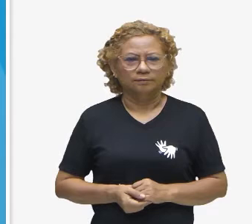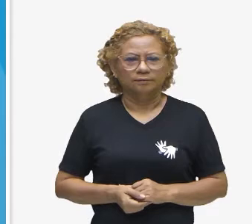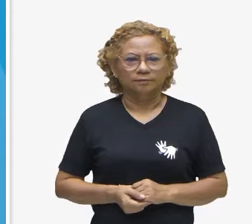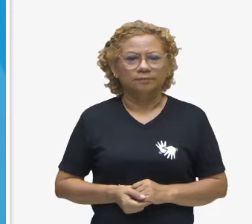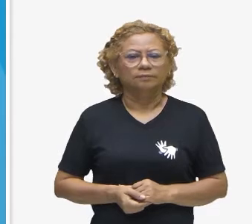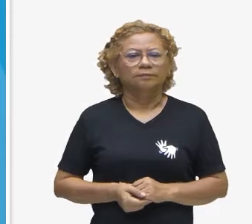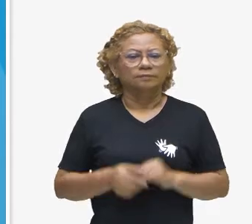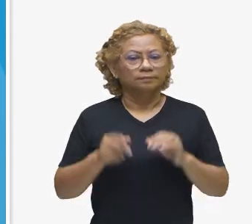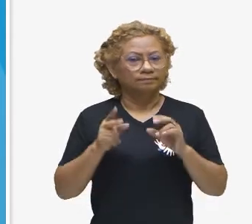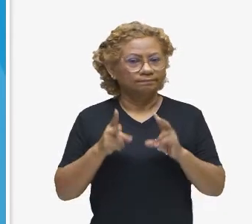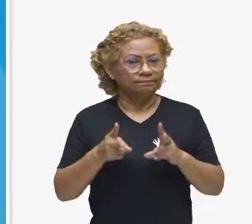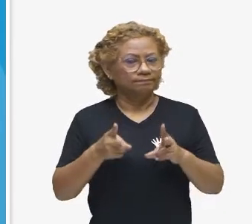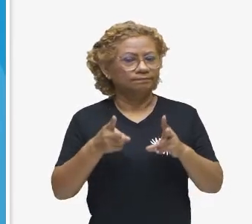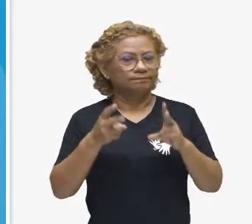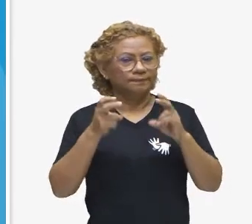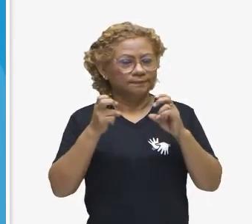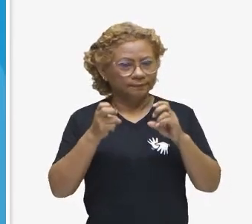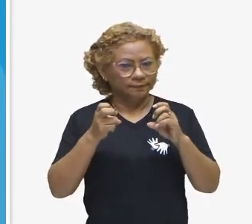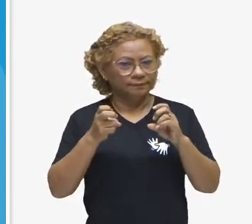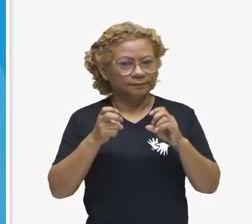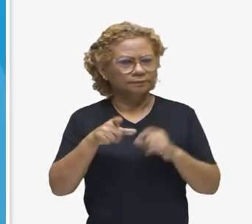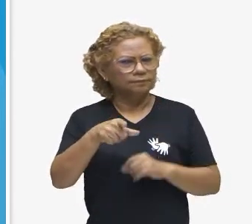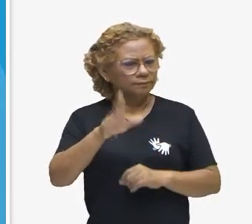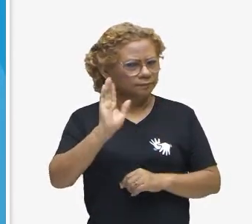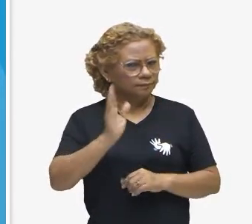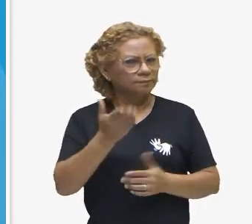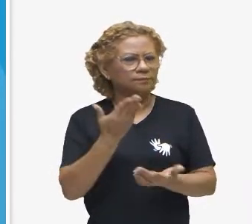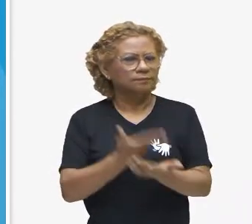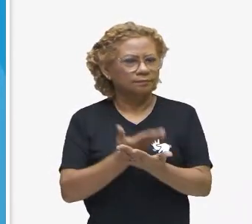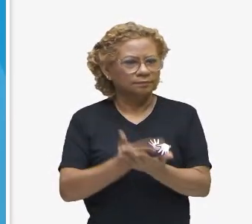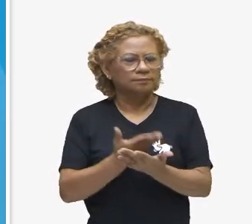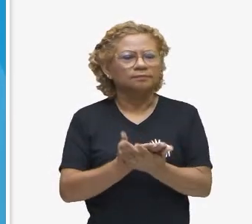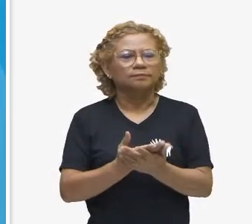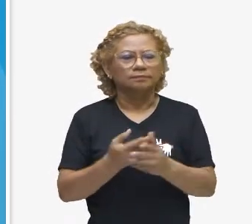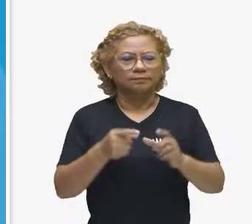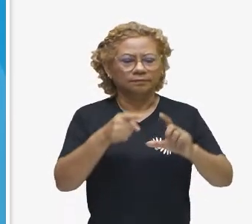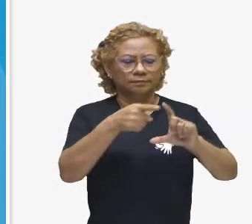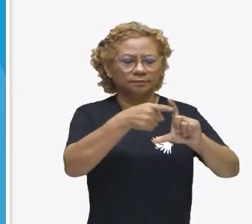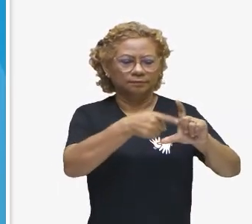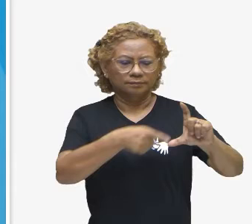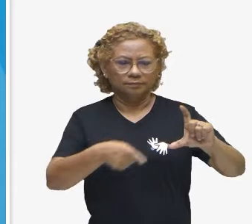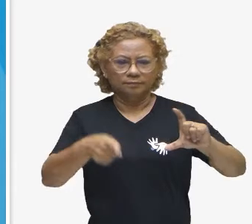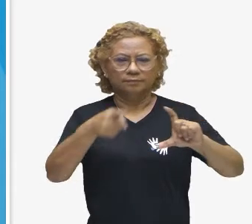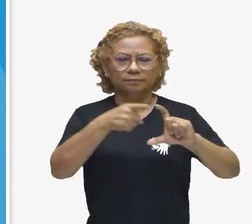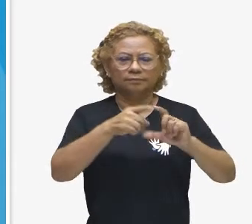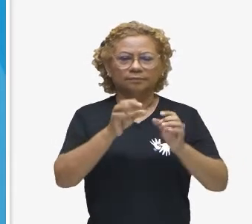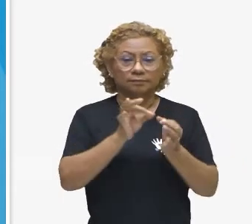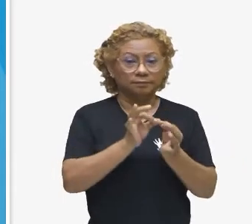Temos aí novamente a medida do raio, sempre igual a 1.